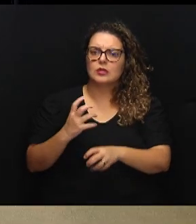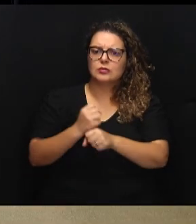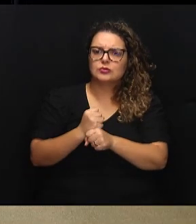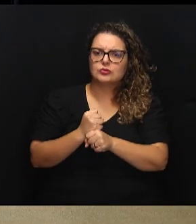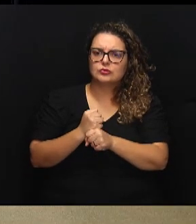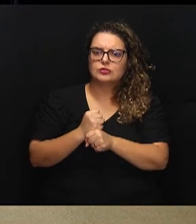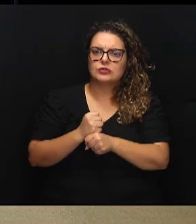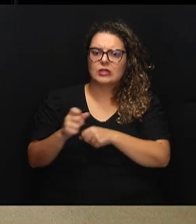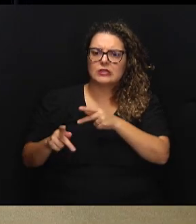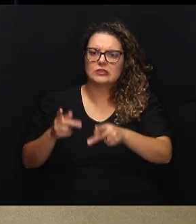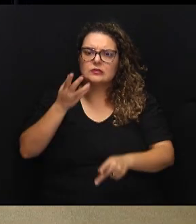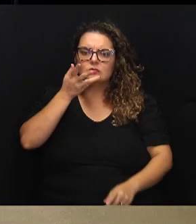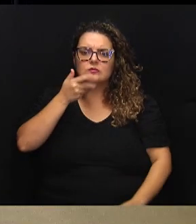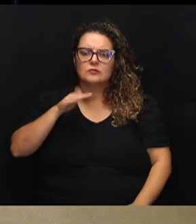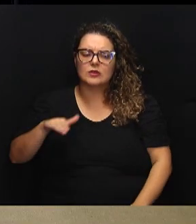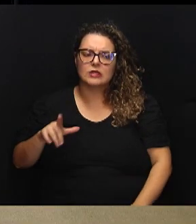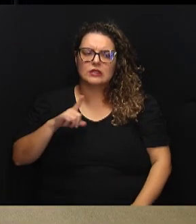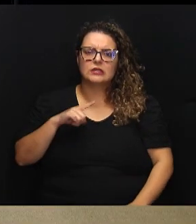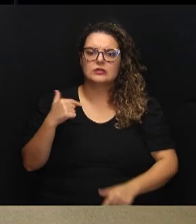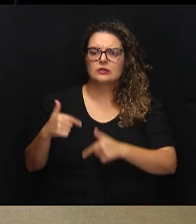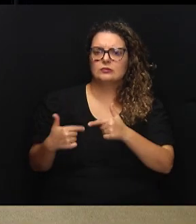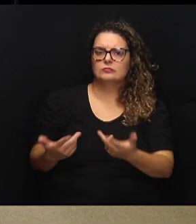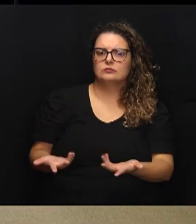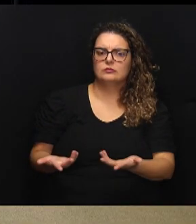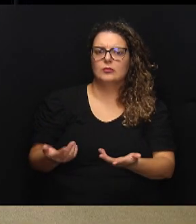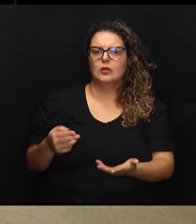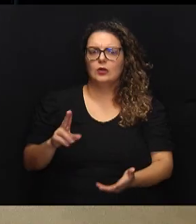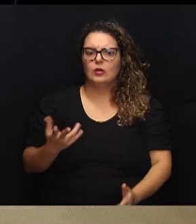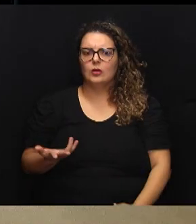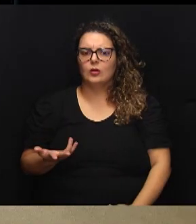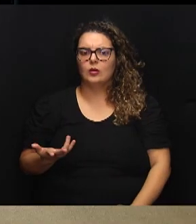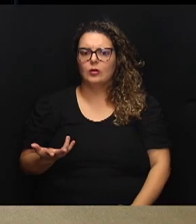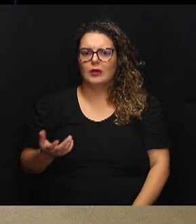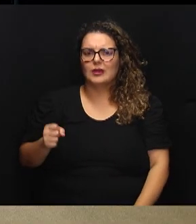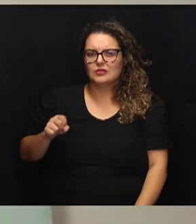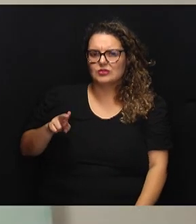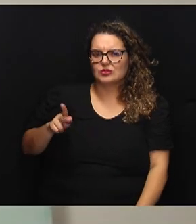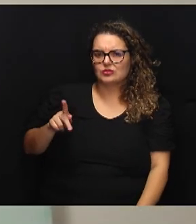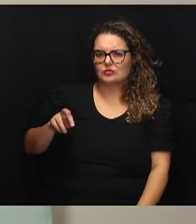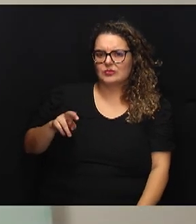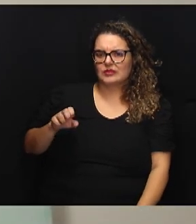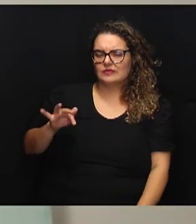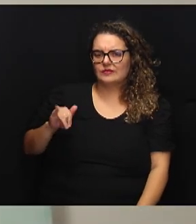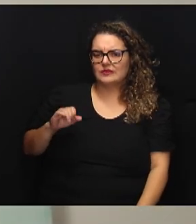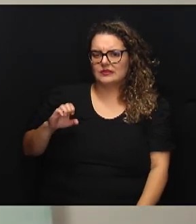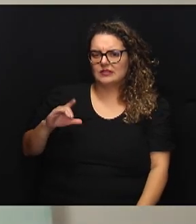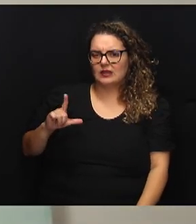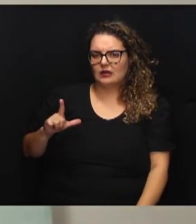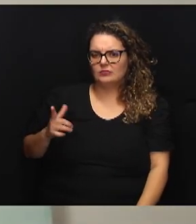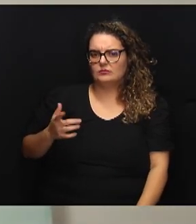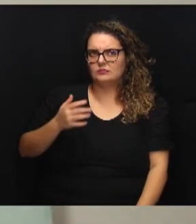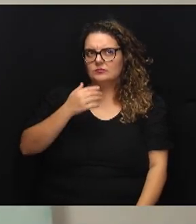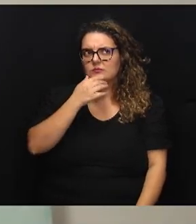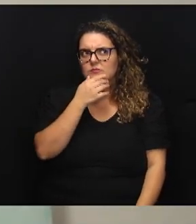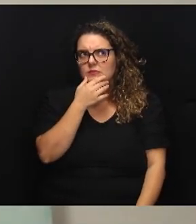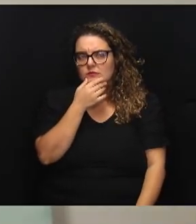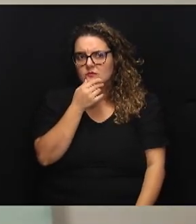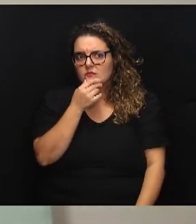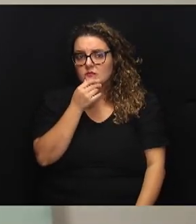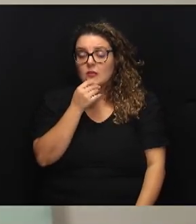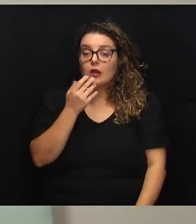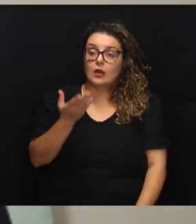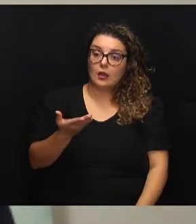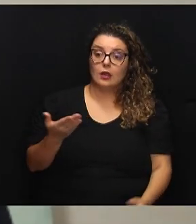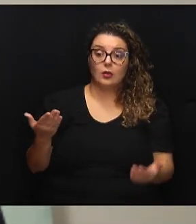público infantil? Tem um trabalho ou é algo bem superficial? Então,